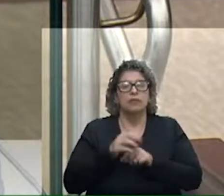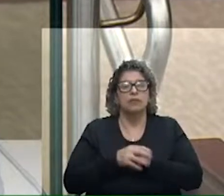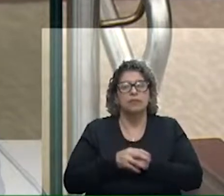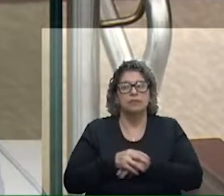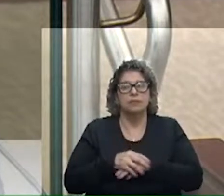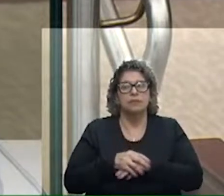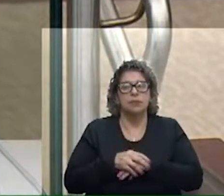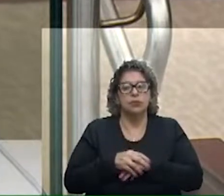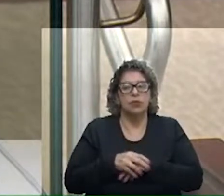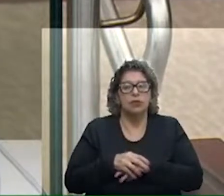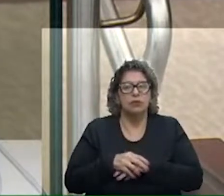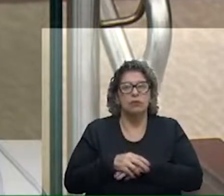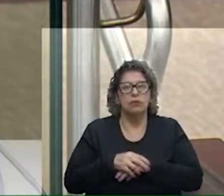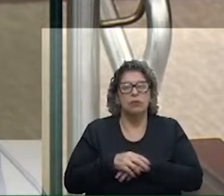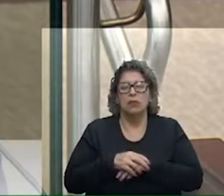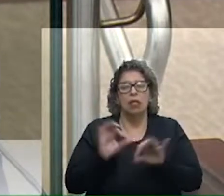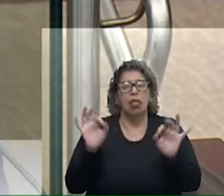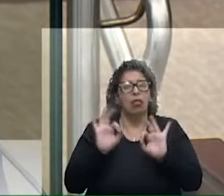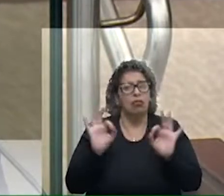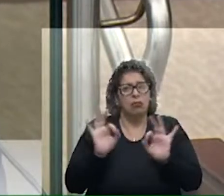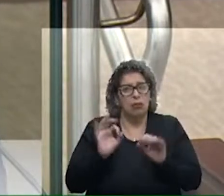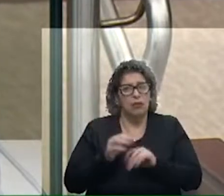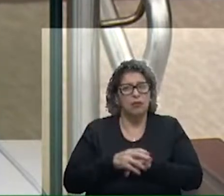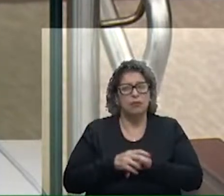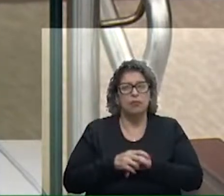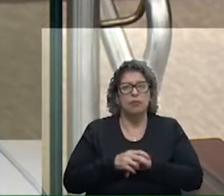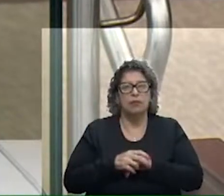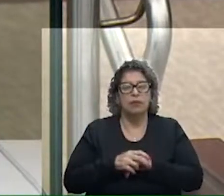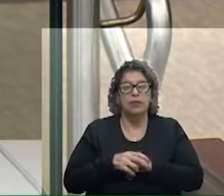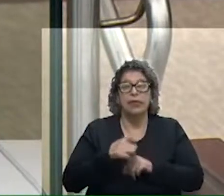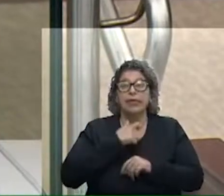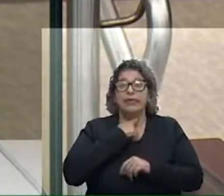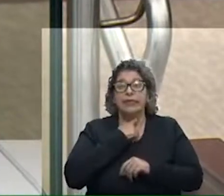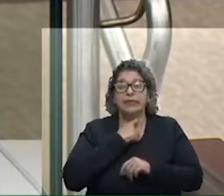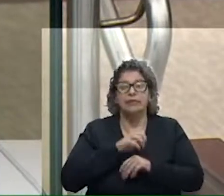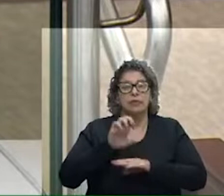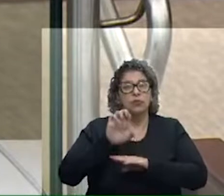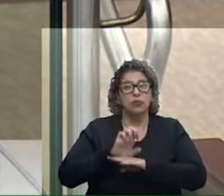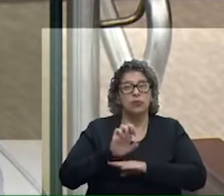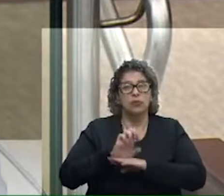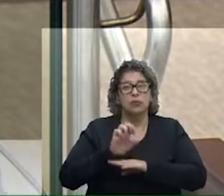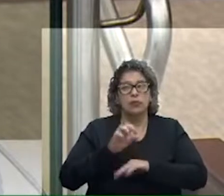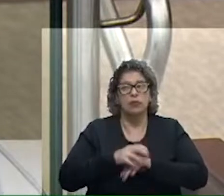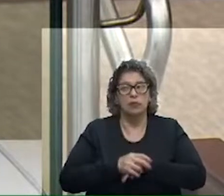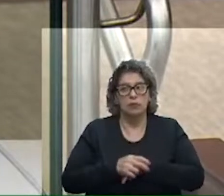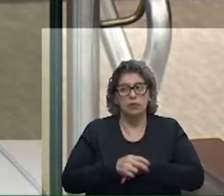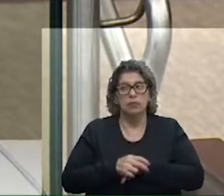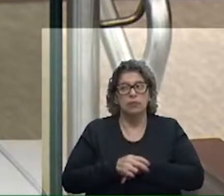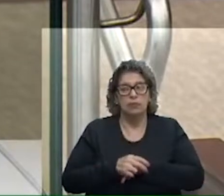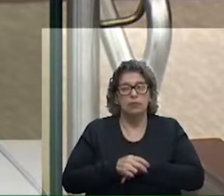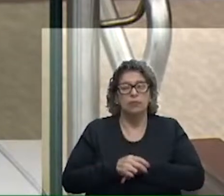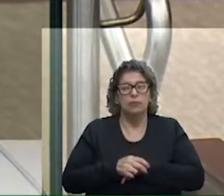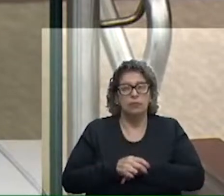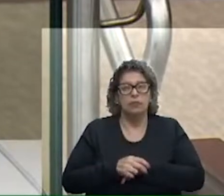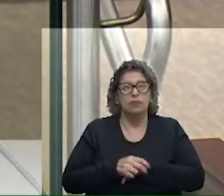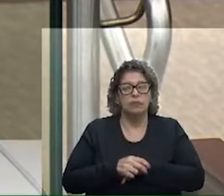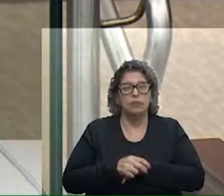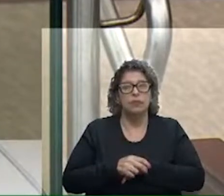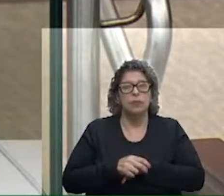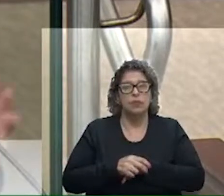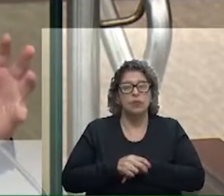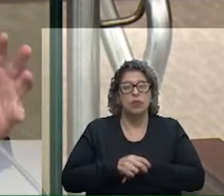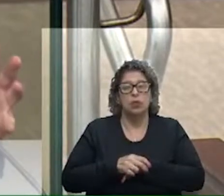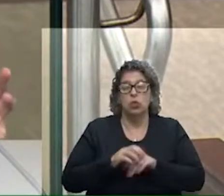Trabalhadores fazerem de conta que nada disso aconteceu, que a crise do Estado é uma imposição do neoliberalismo,